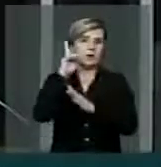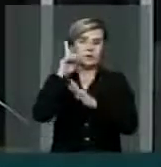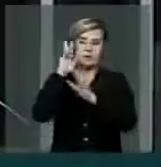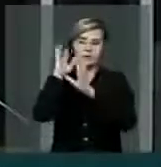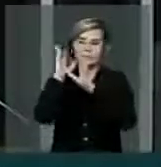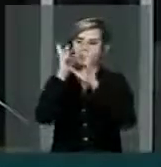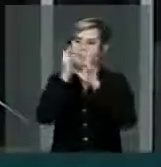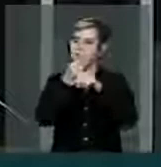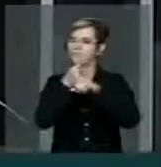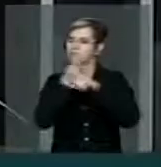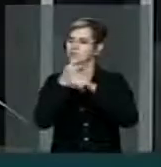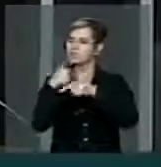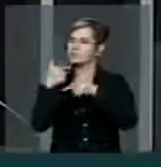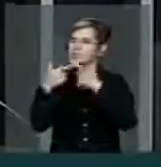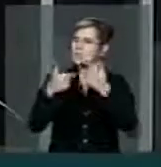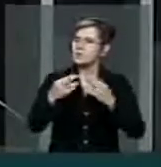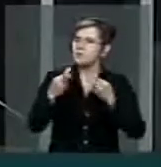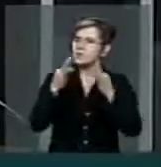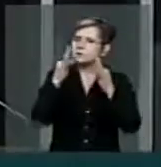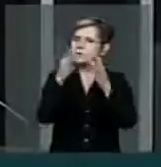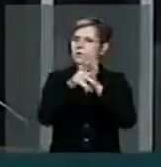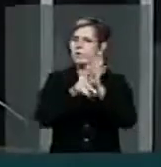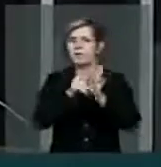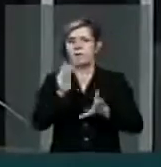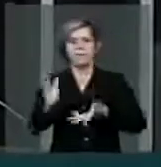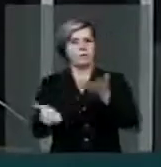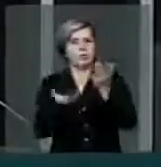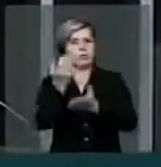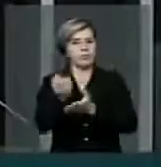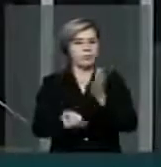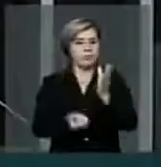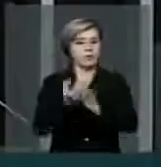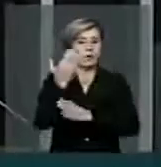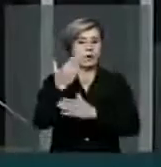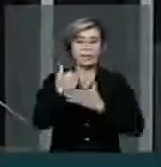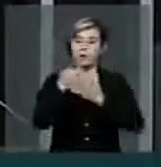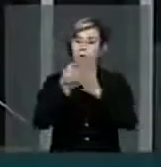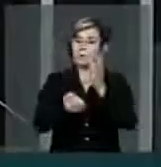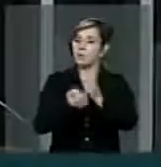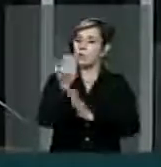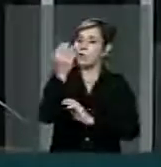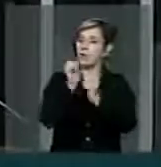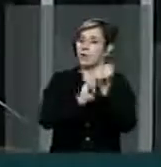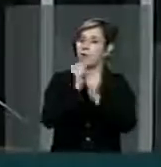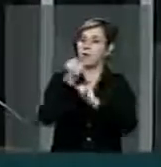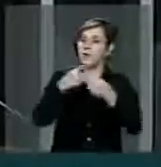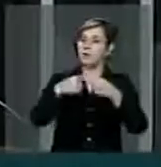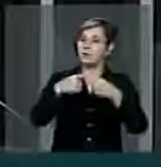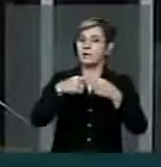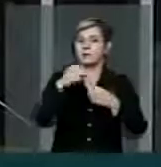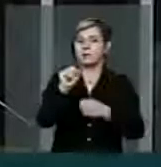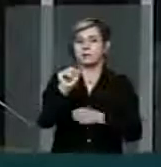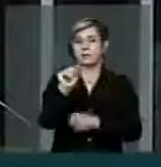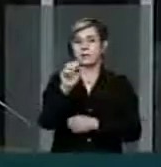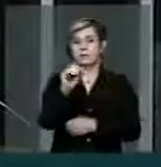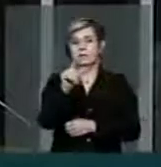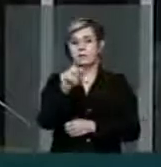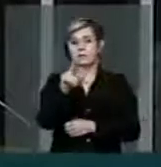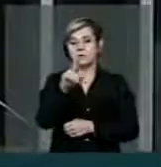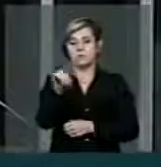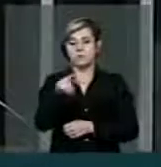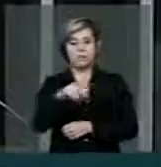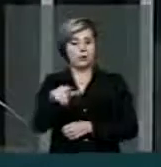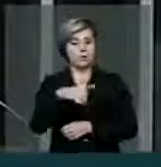projeções de crescimento direcionavam a instalação da fábrica para São Luís, visto que atualmente temos na Vale de São